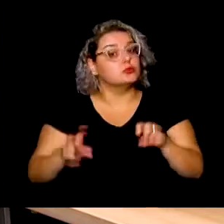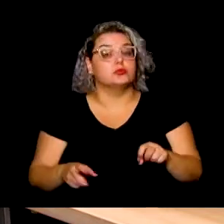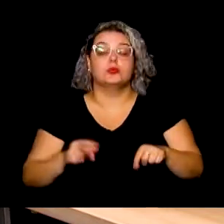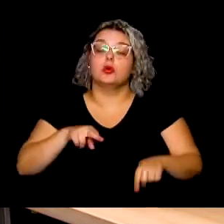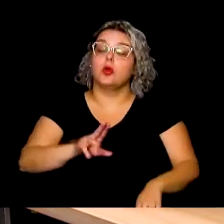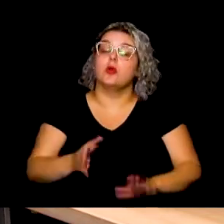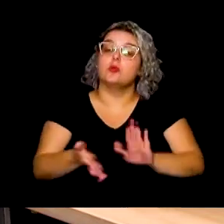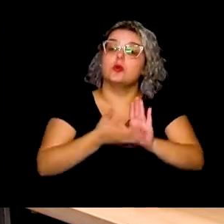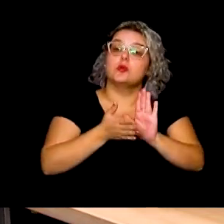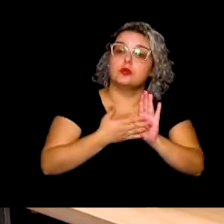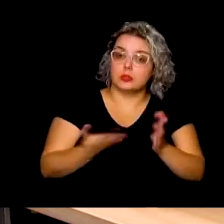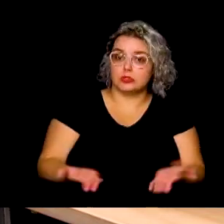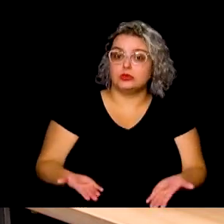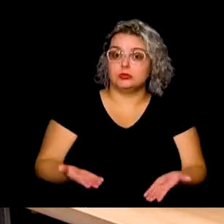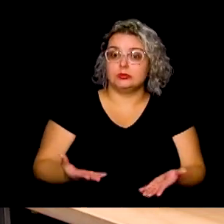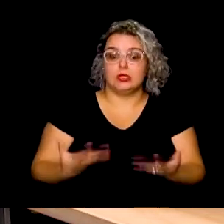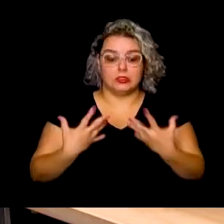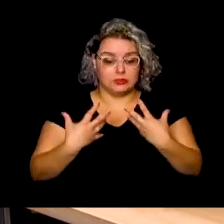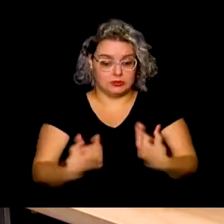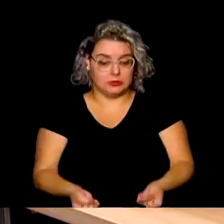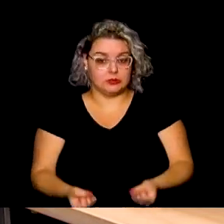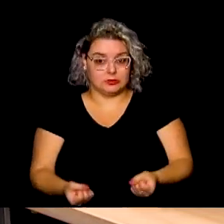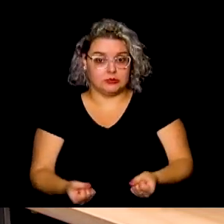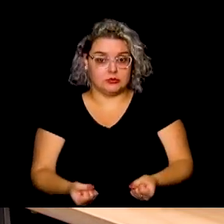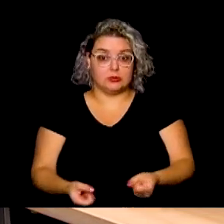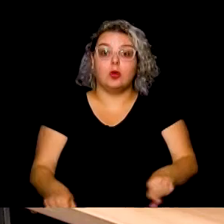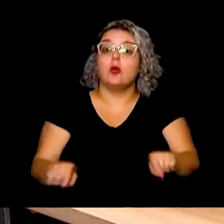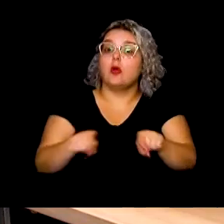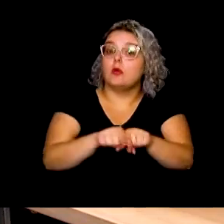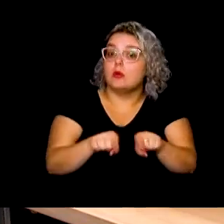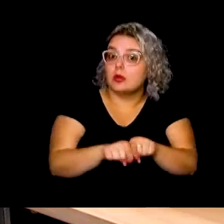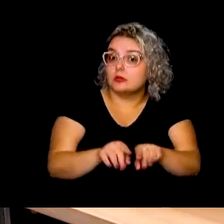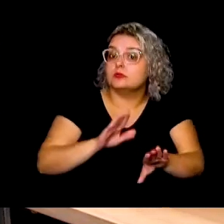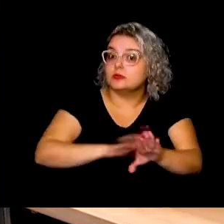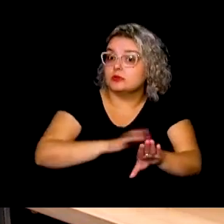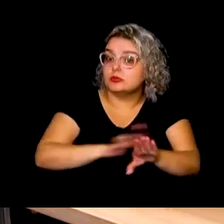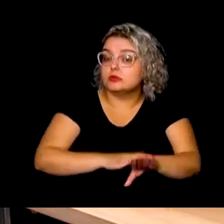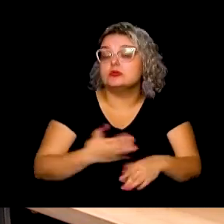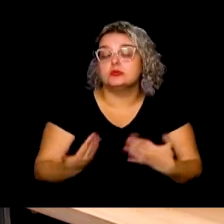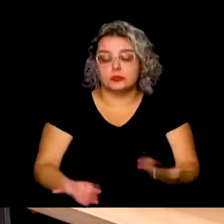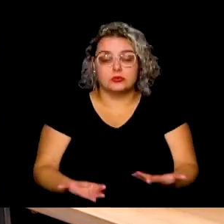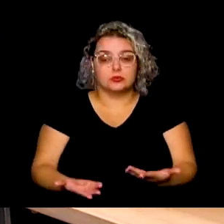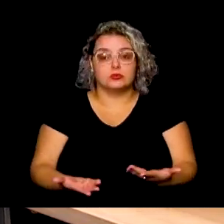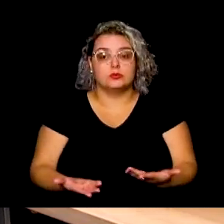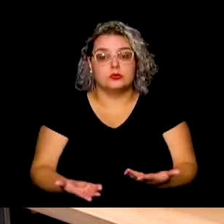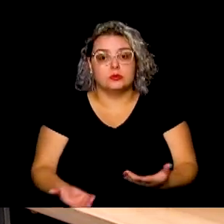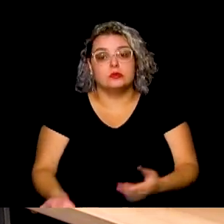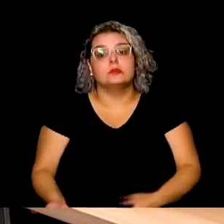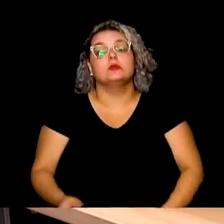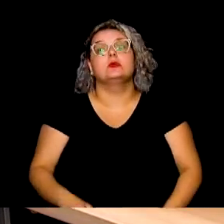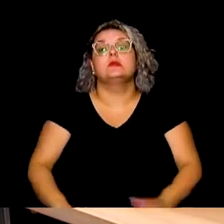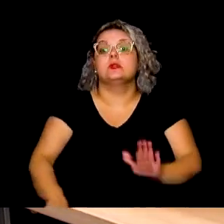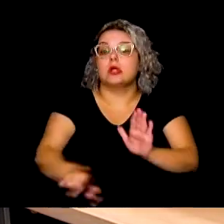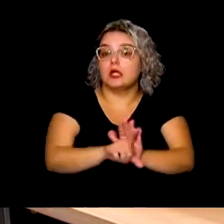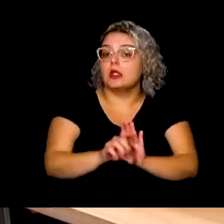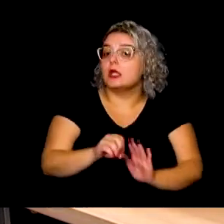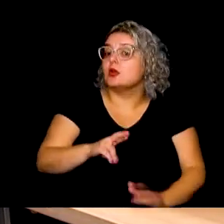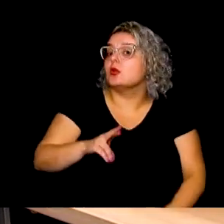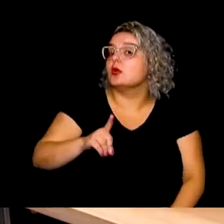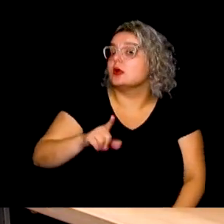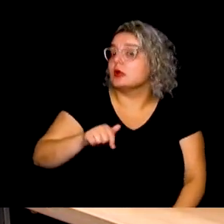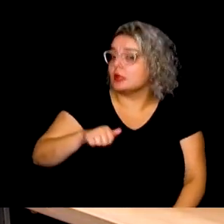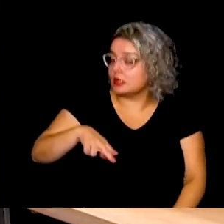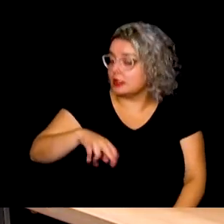os assuntos ou proposições a ela submetidas assim como exercer funções previstas